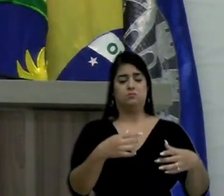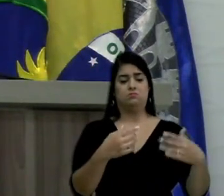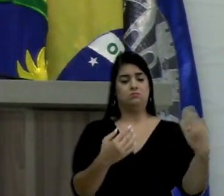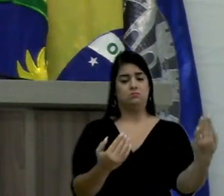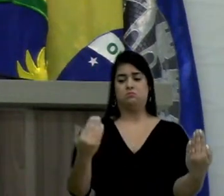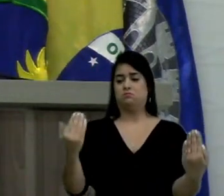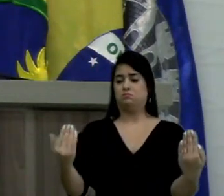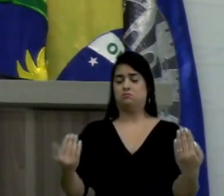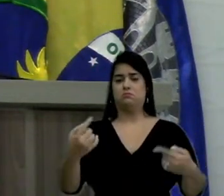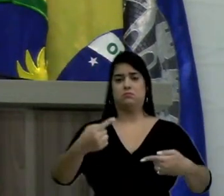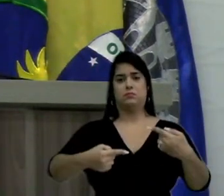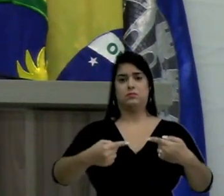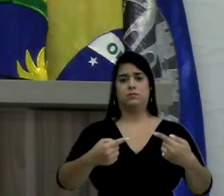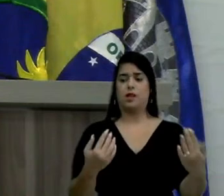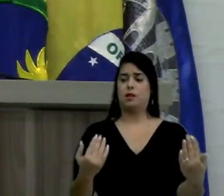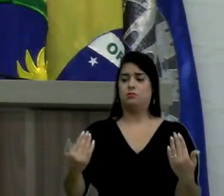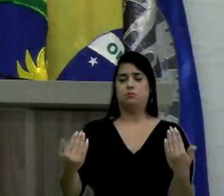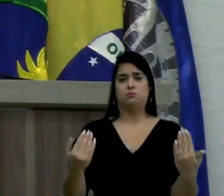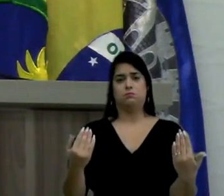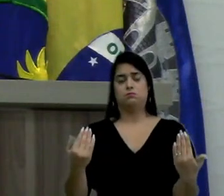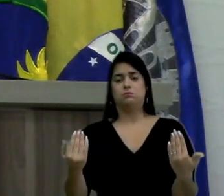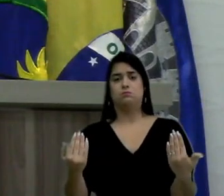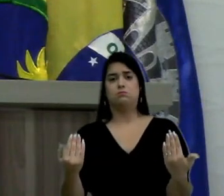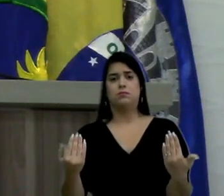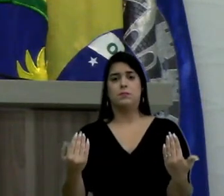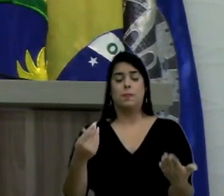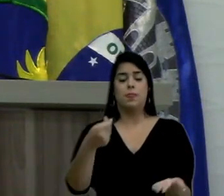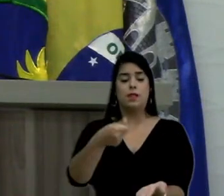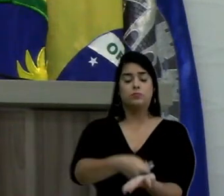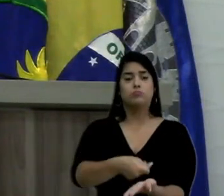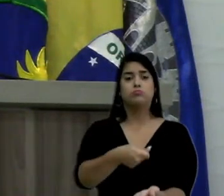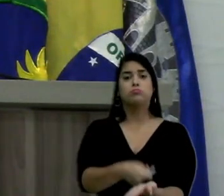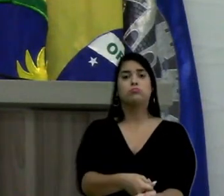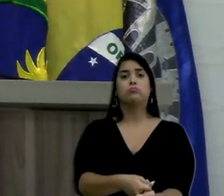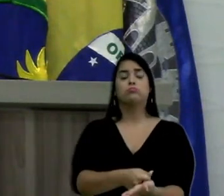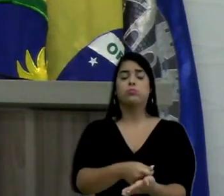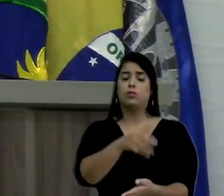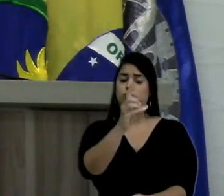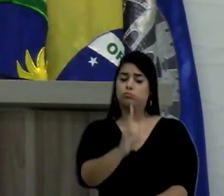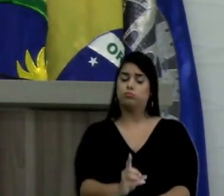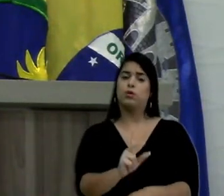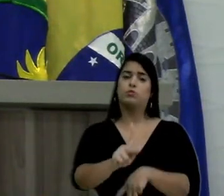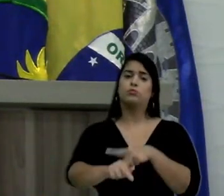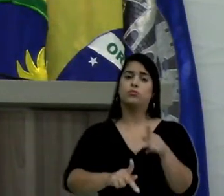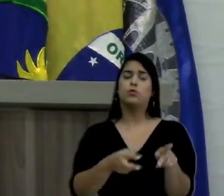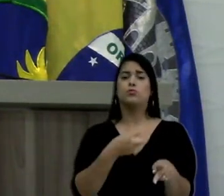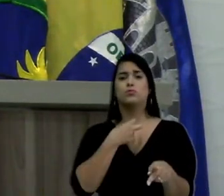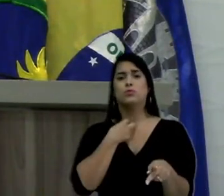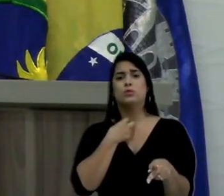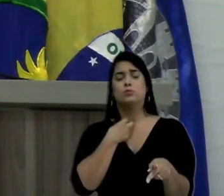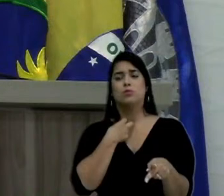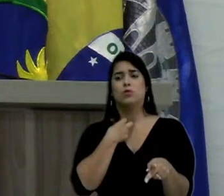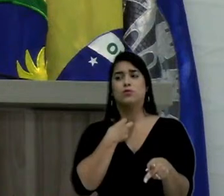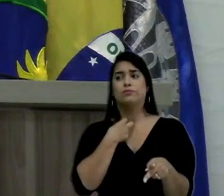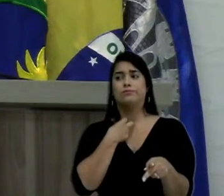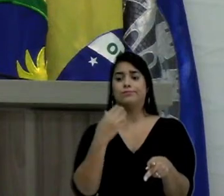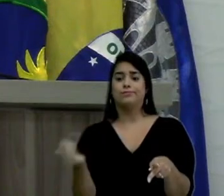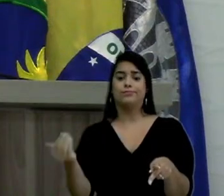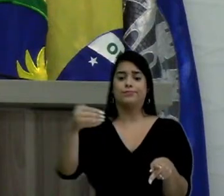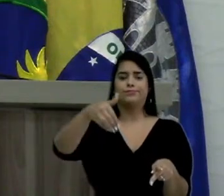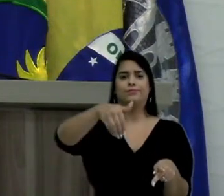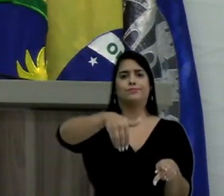oposição estamos aqui para reivindicar os direitos da população que não pode estar aqui nesta casa